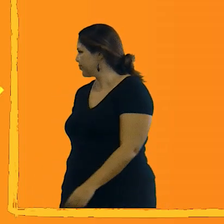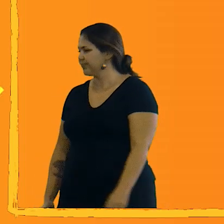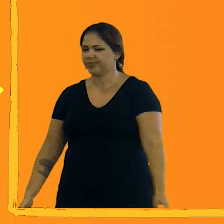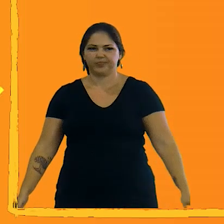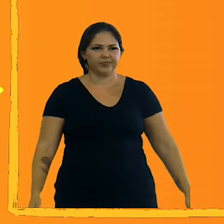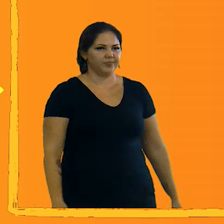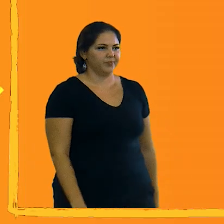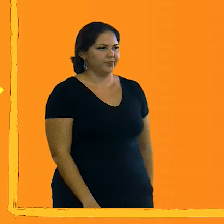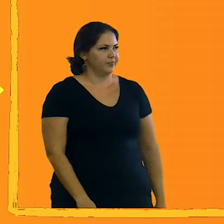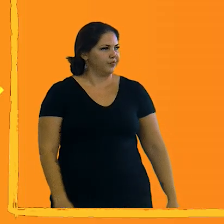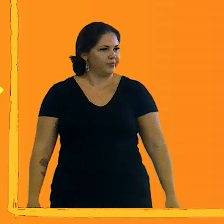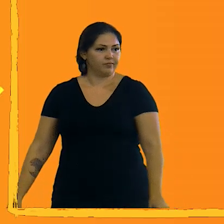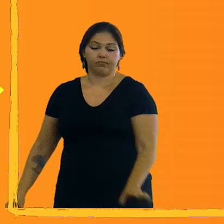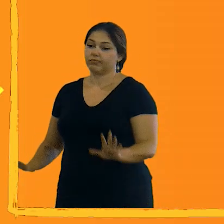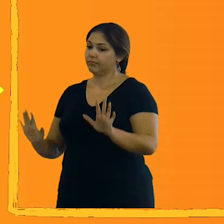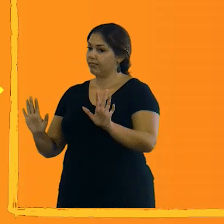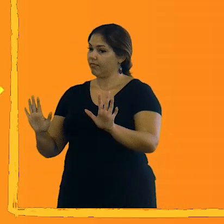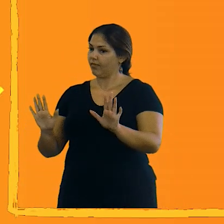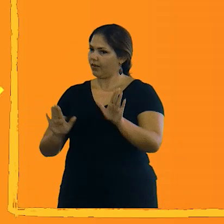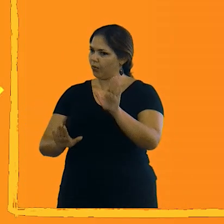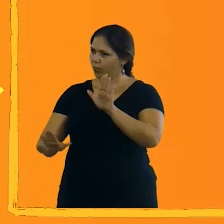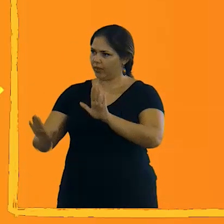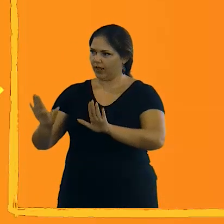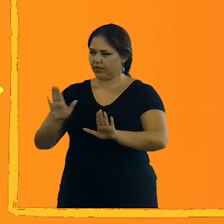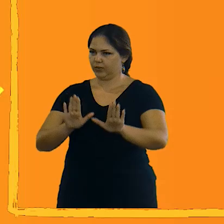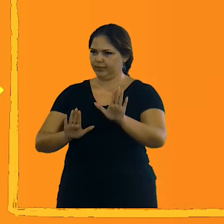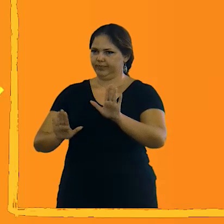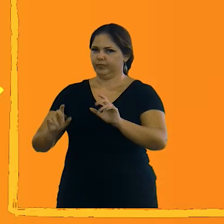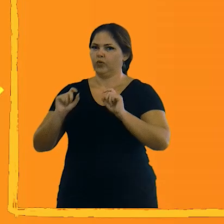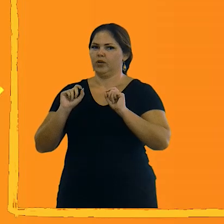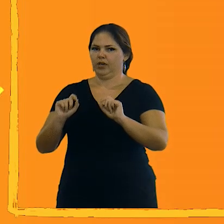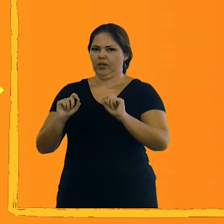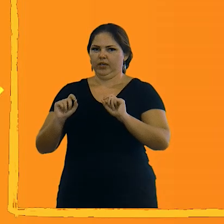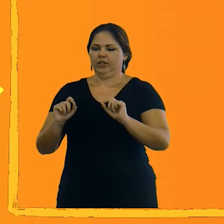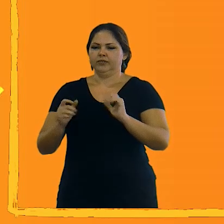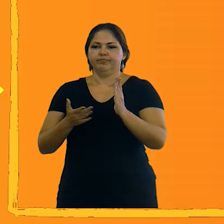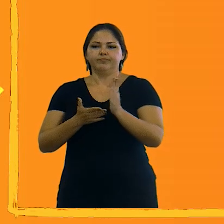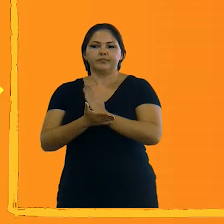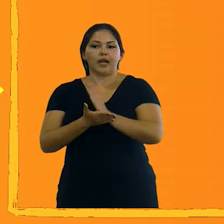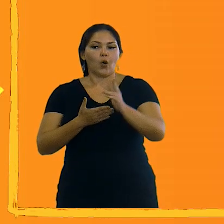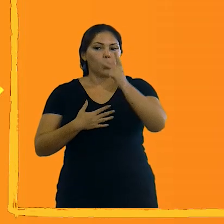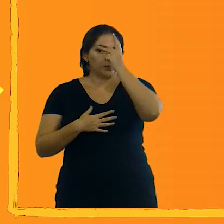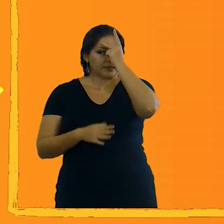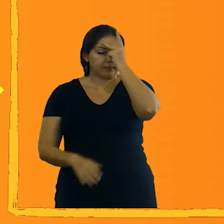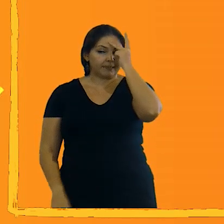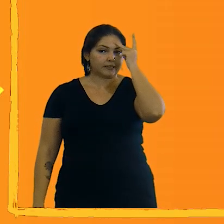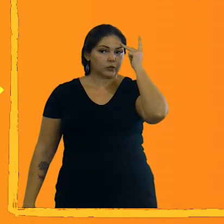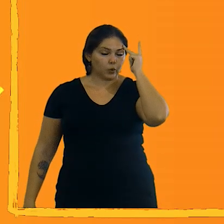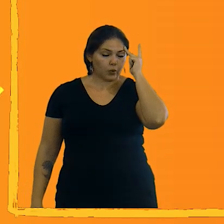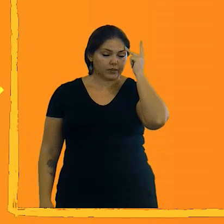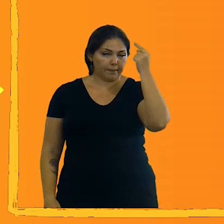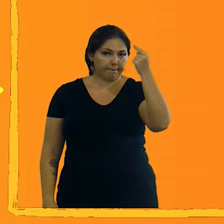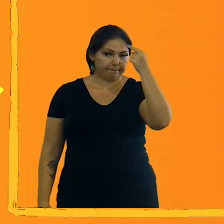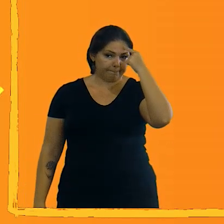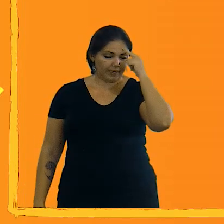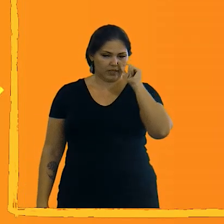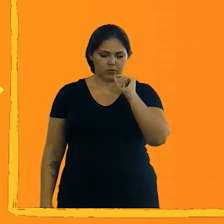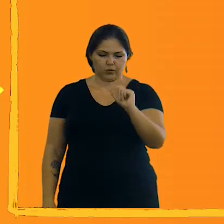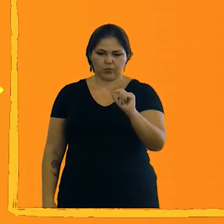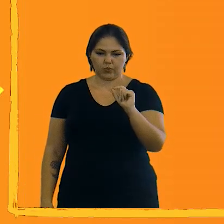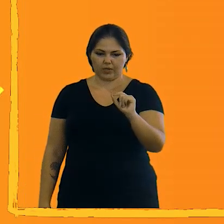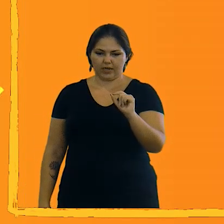Ó mas cuidado cuidado algumas pessoas costumam afirmar que duas